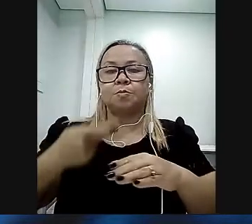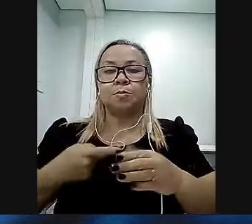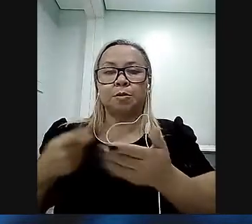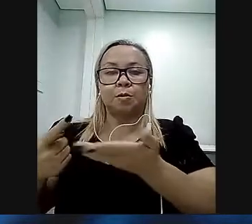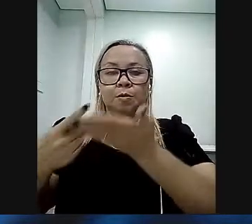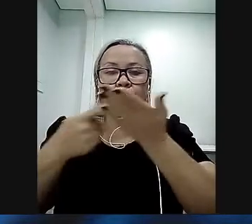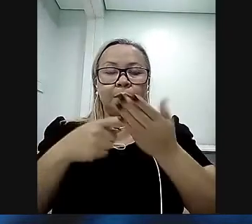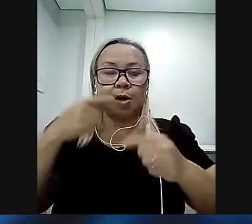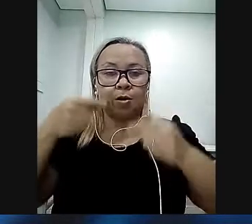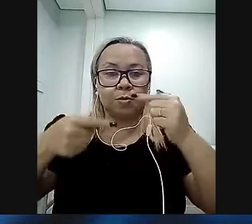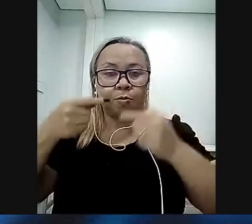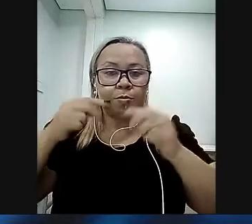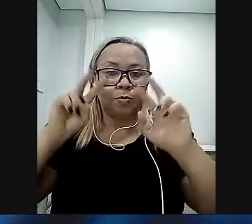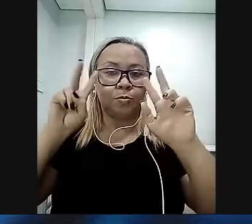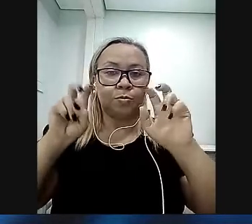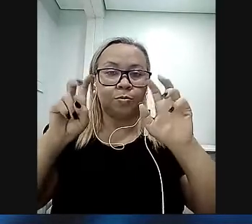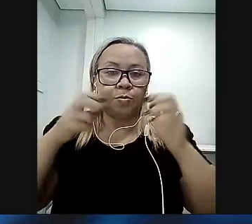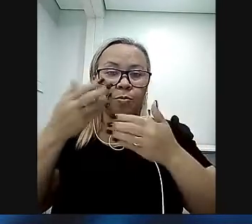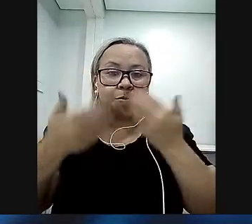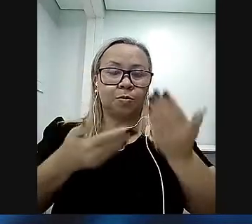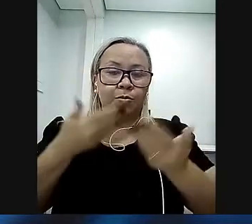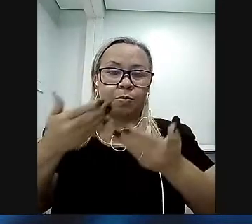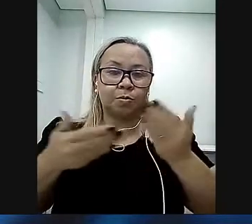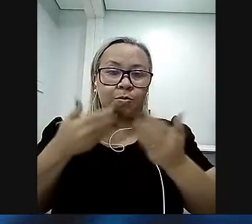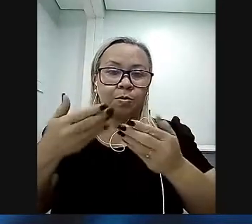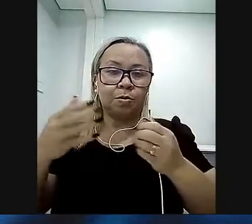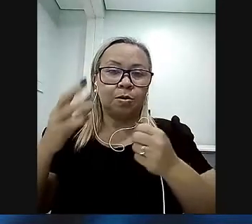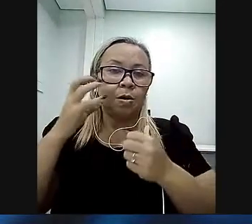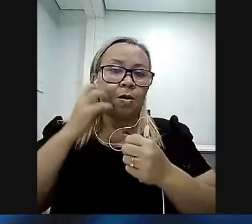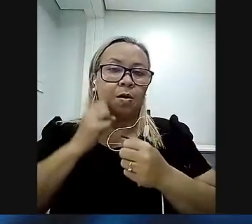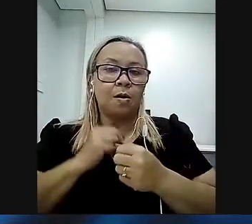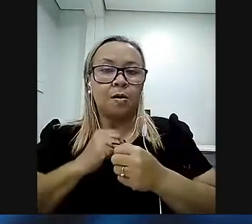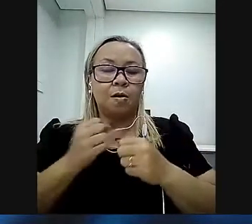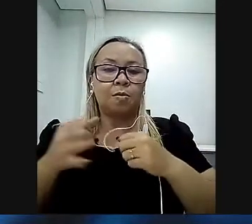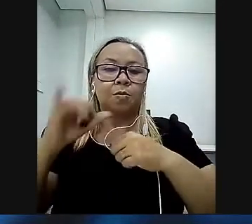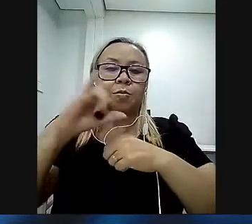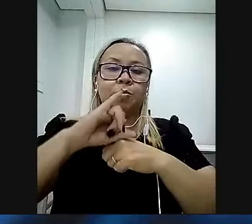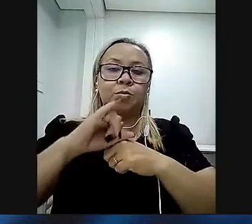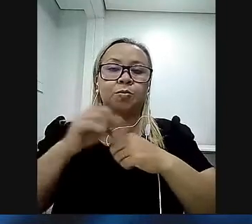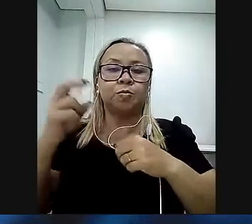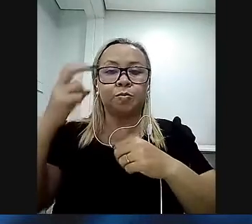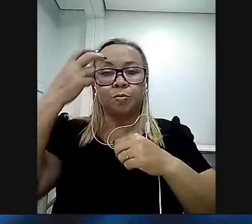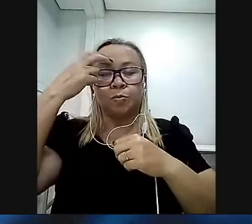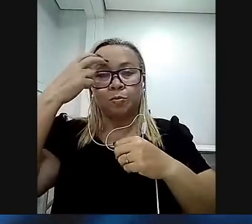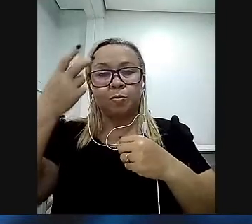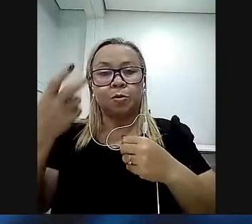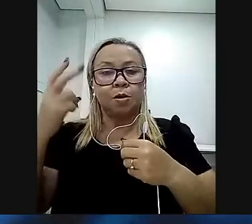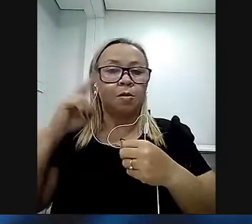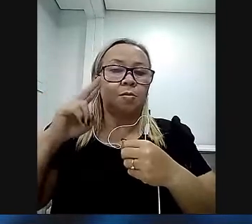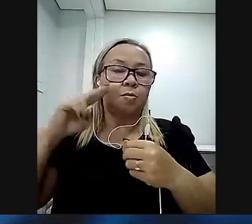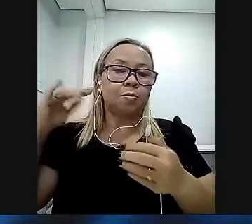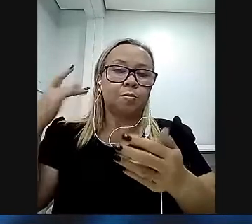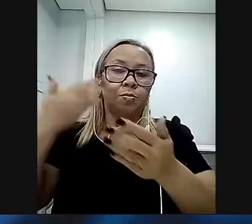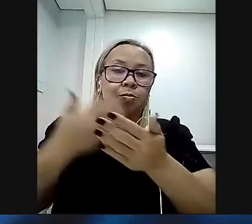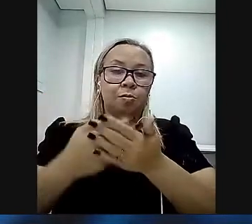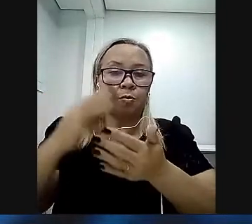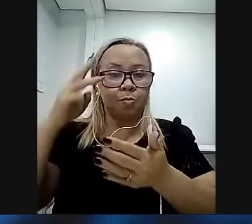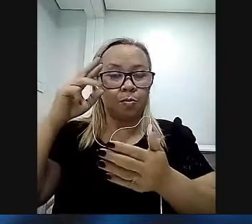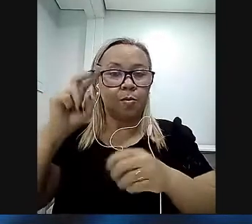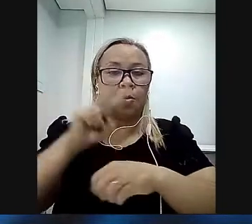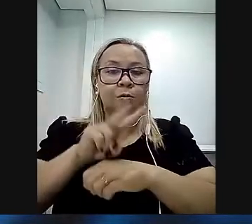discutir temas relativos ao patrimônio cultural e suas transversalidades: história, memória, preservação do patrimônio